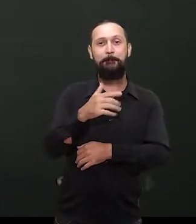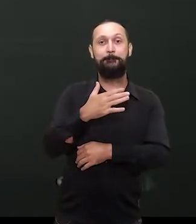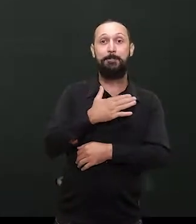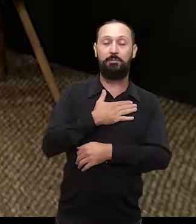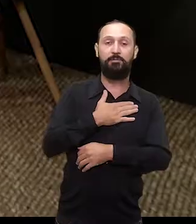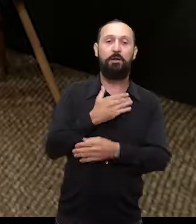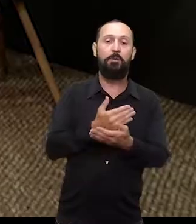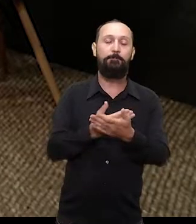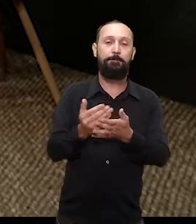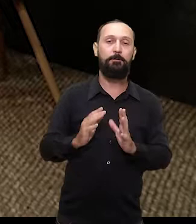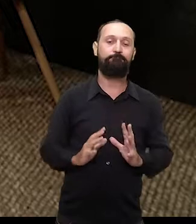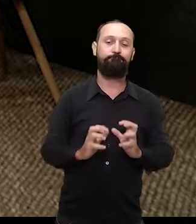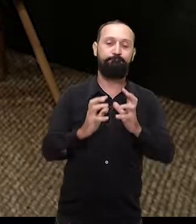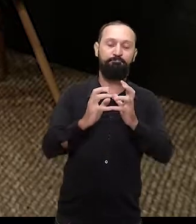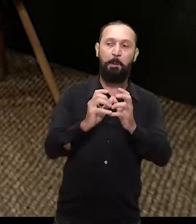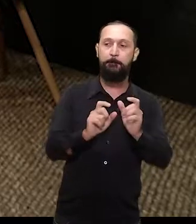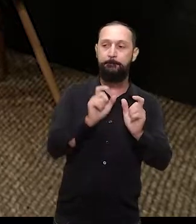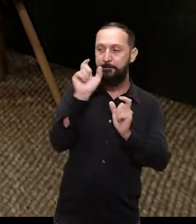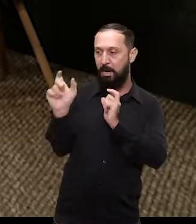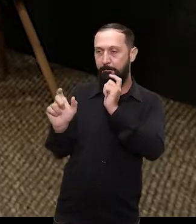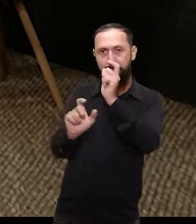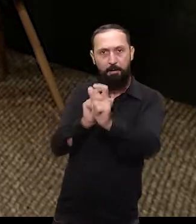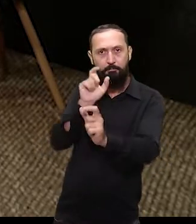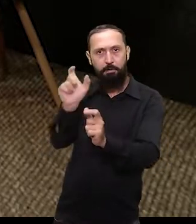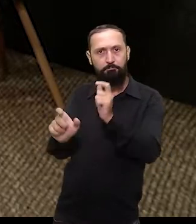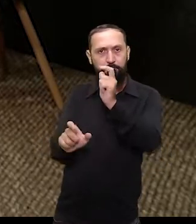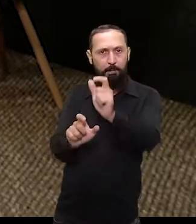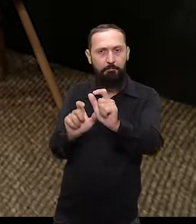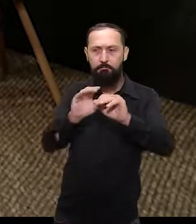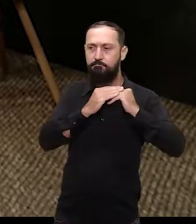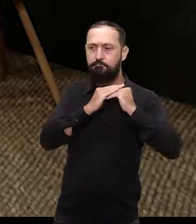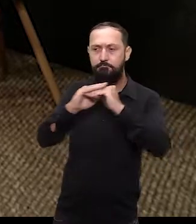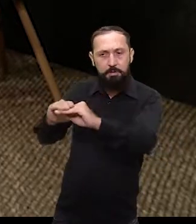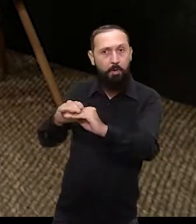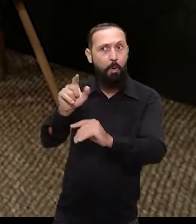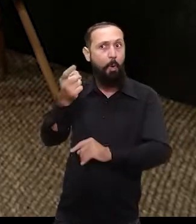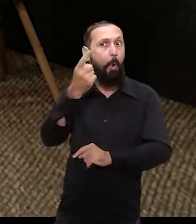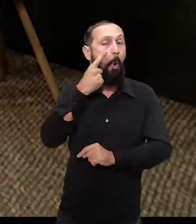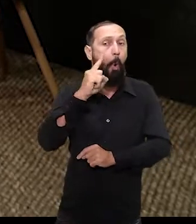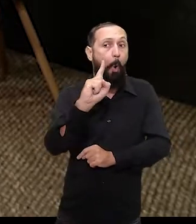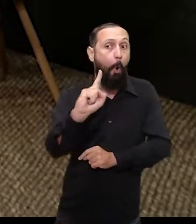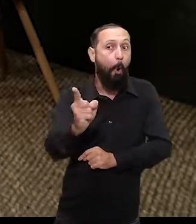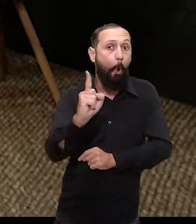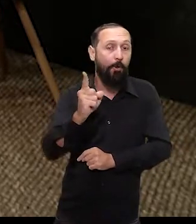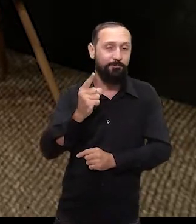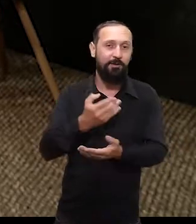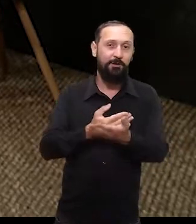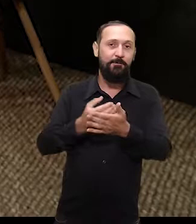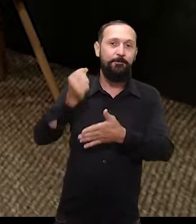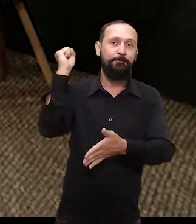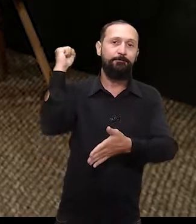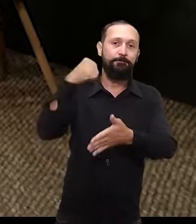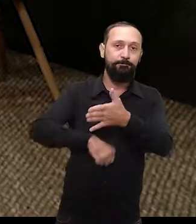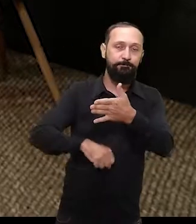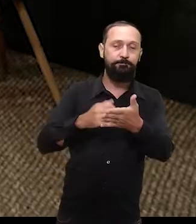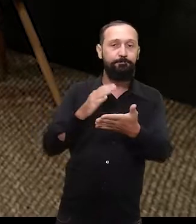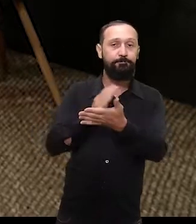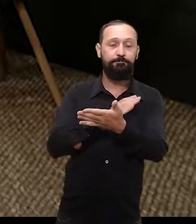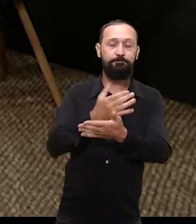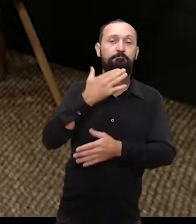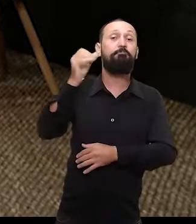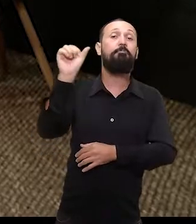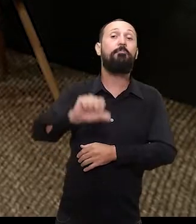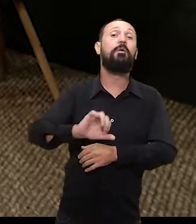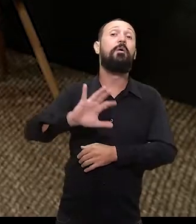então começa as brigas as ofensas verbais passam pelas ameaças lesões e Na pior das hipóteses por